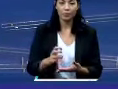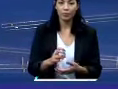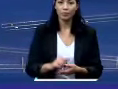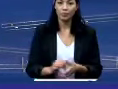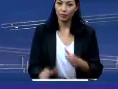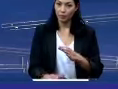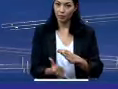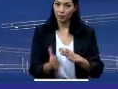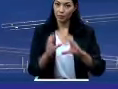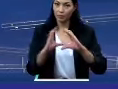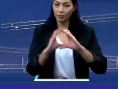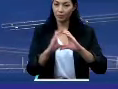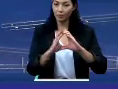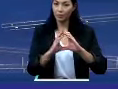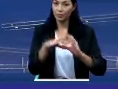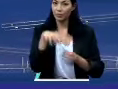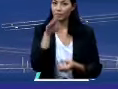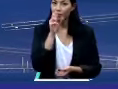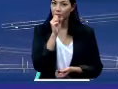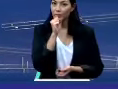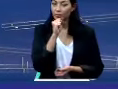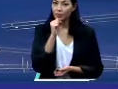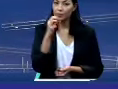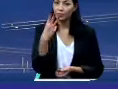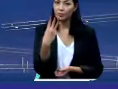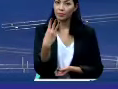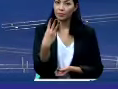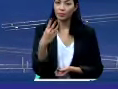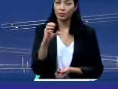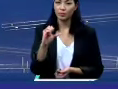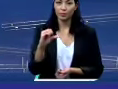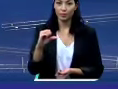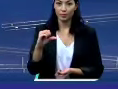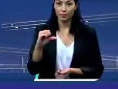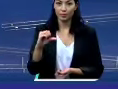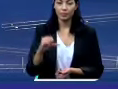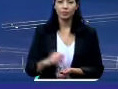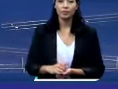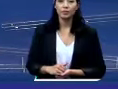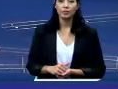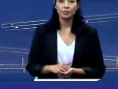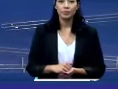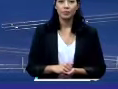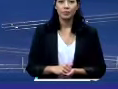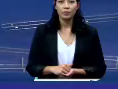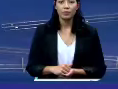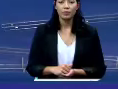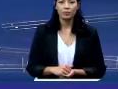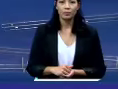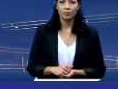número na tela, bola laranja número 39. Laranja 39.